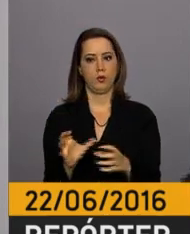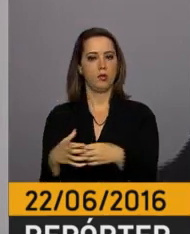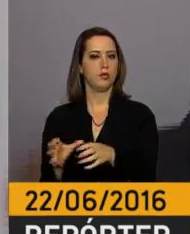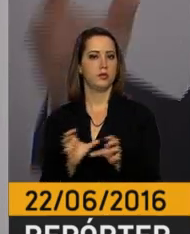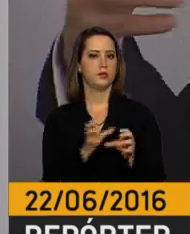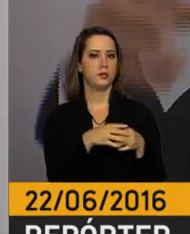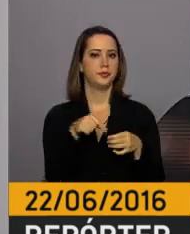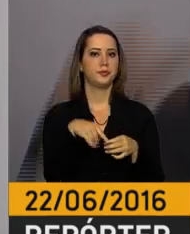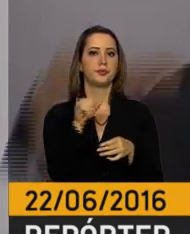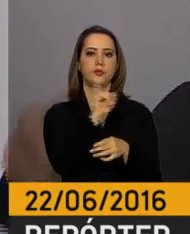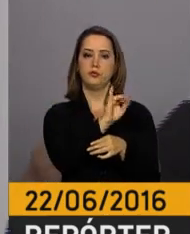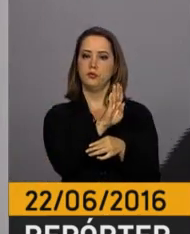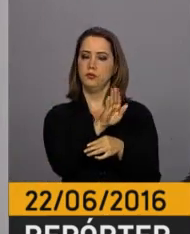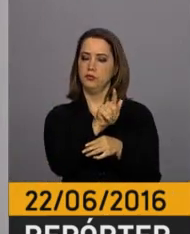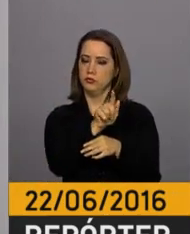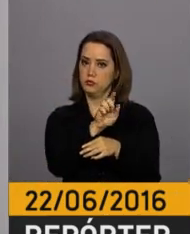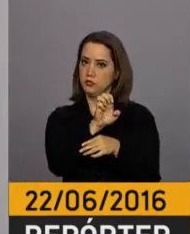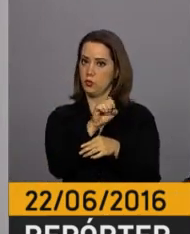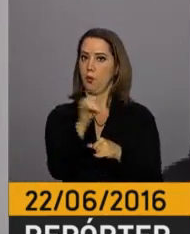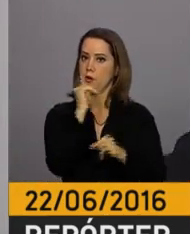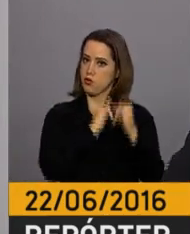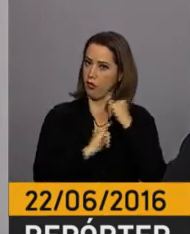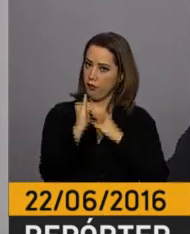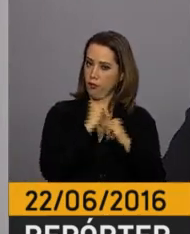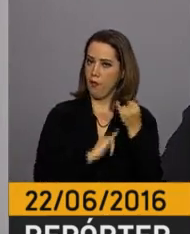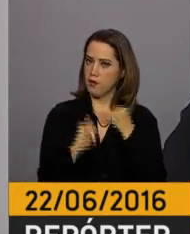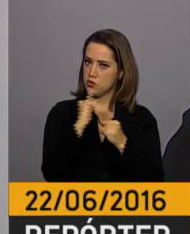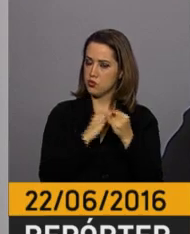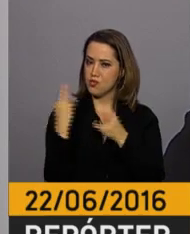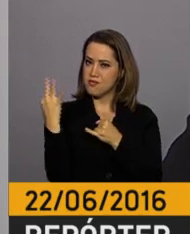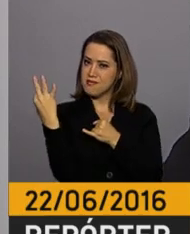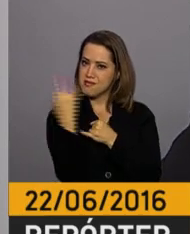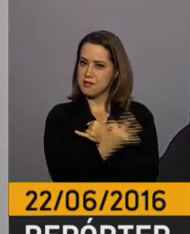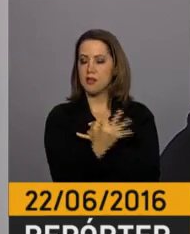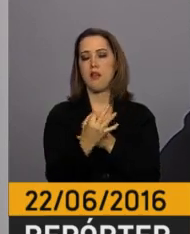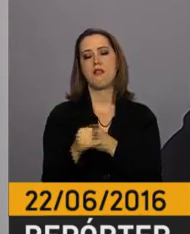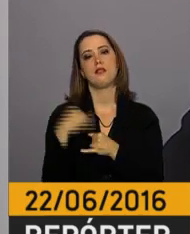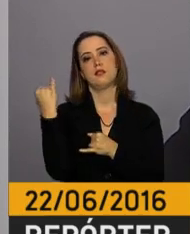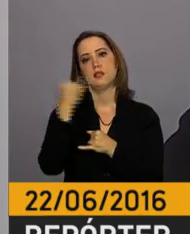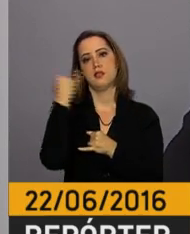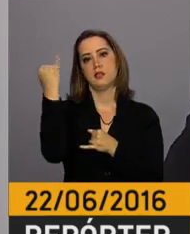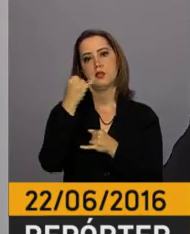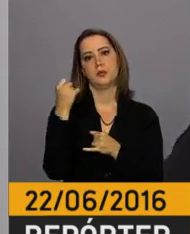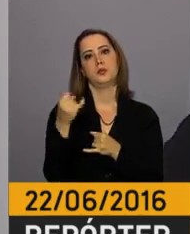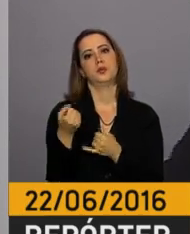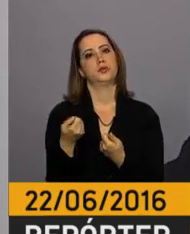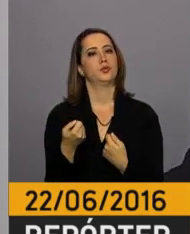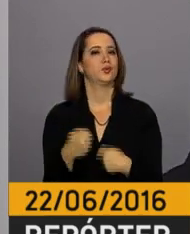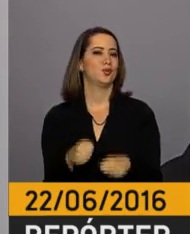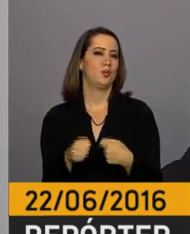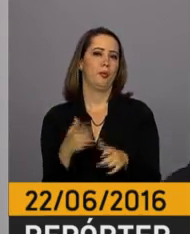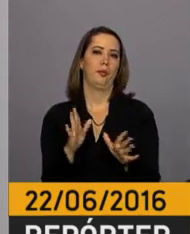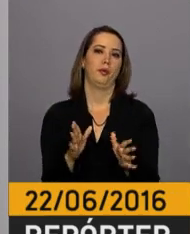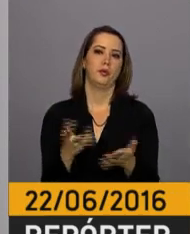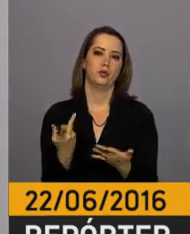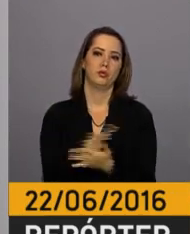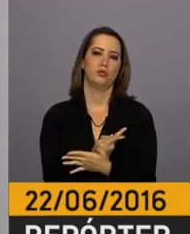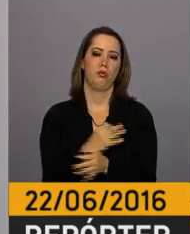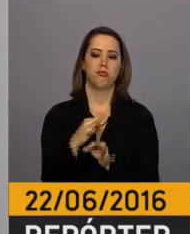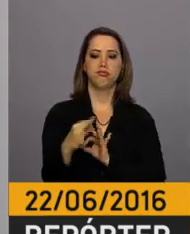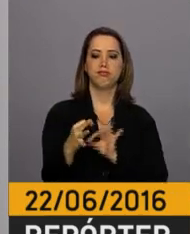áreas sem cujas informações do IBGE não seriam possíveis nem de ser